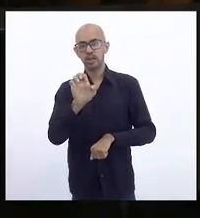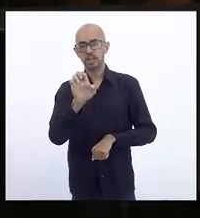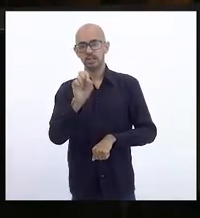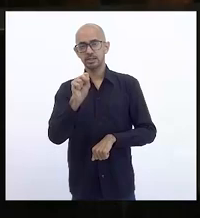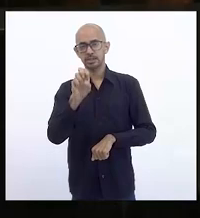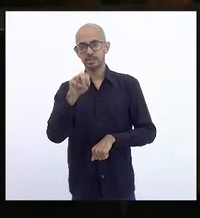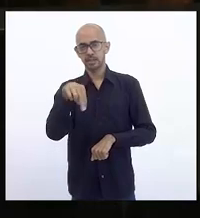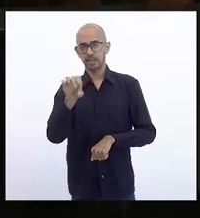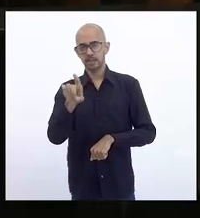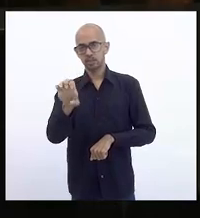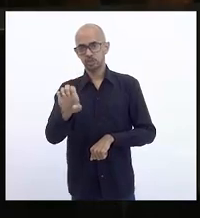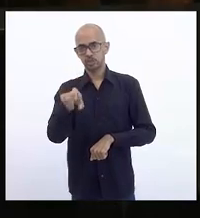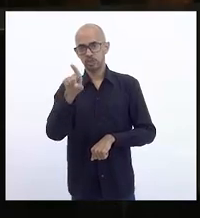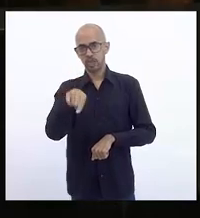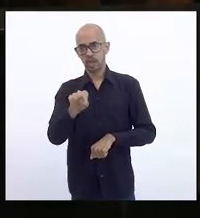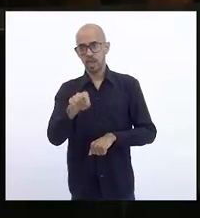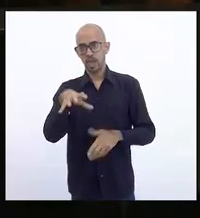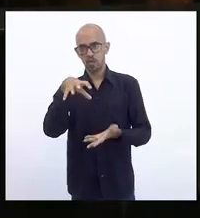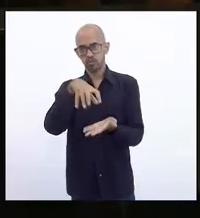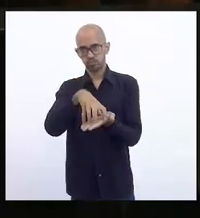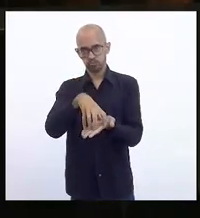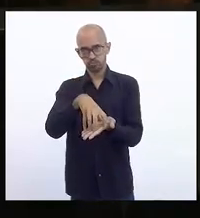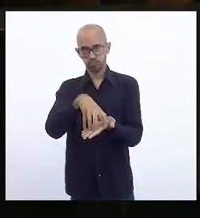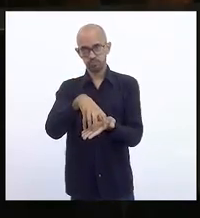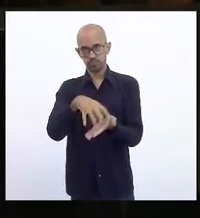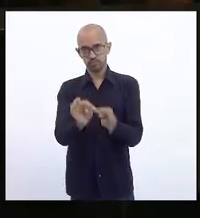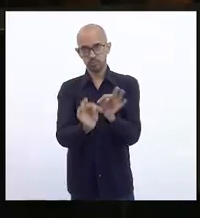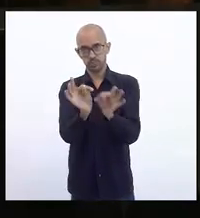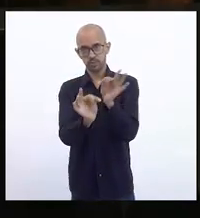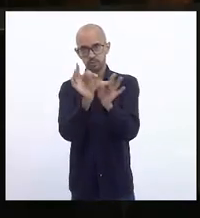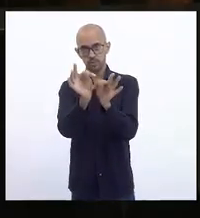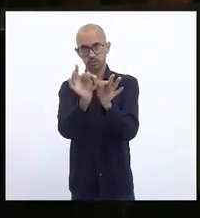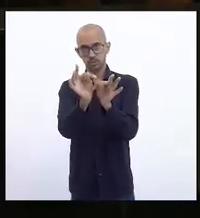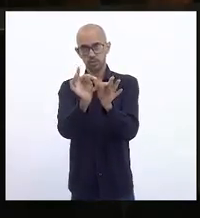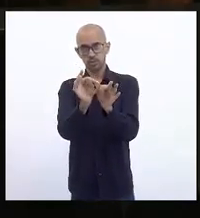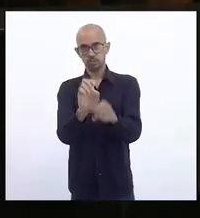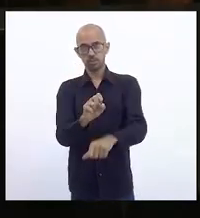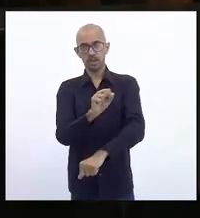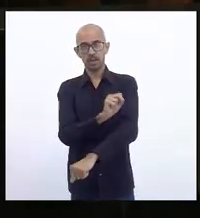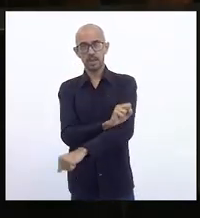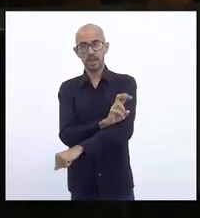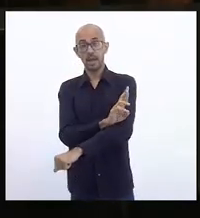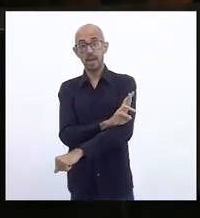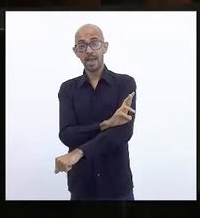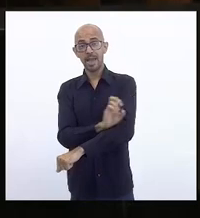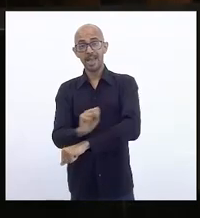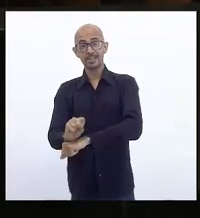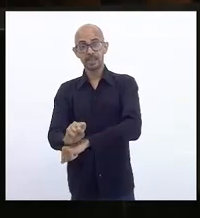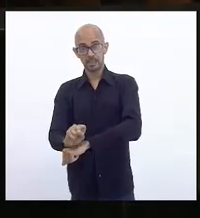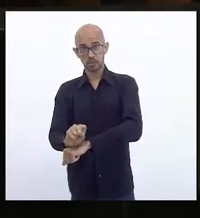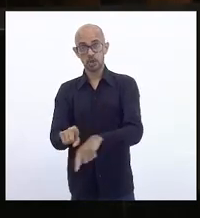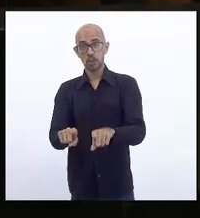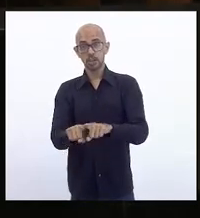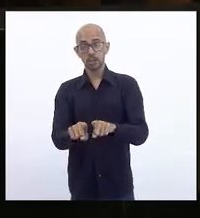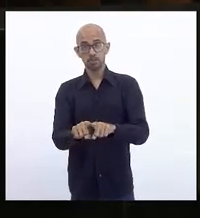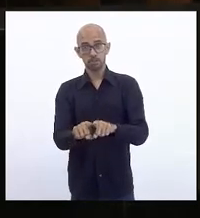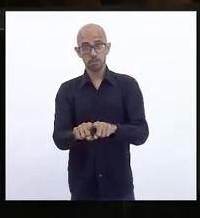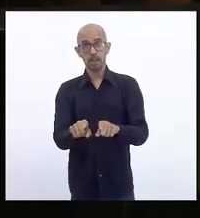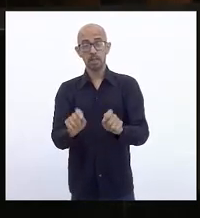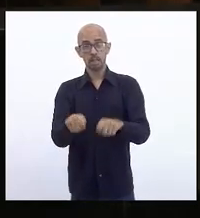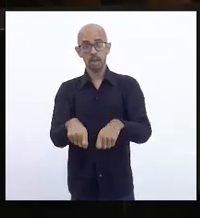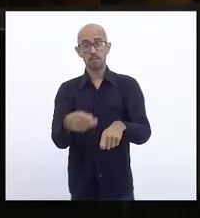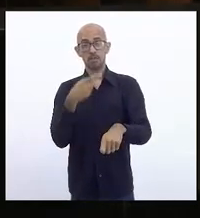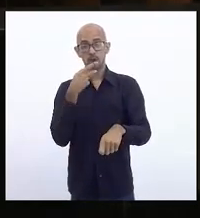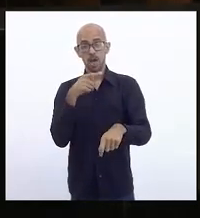UERJ tecnológico voltado ao polo industrial daquela região ali do sul fluminense. Posso citar aqui o